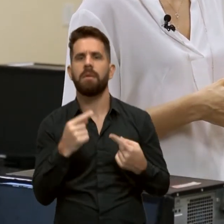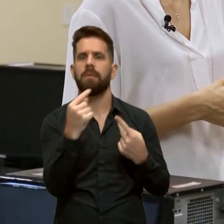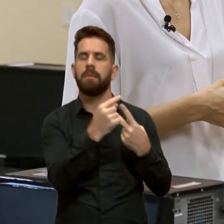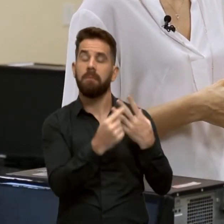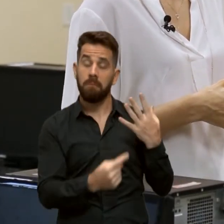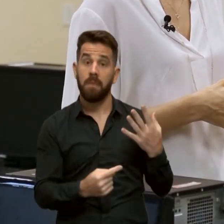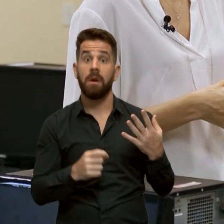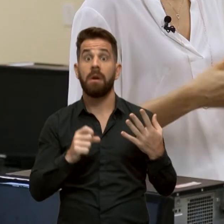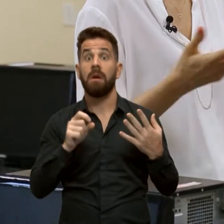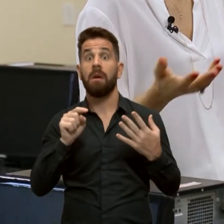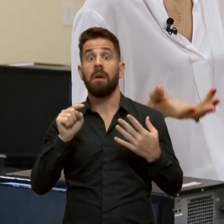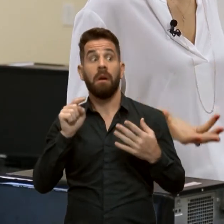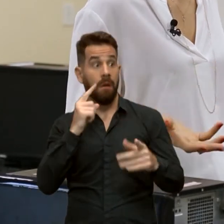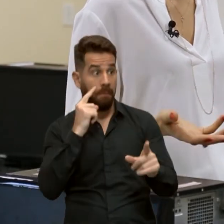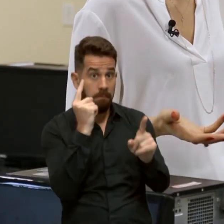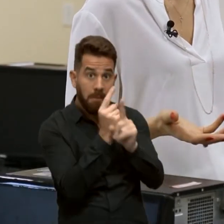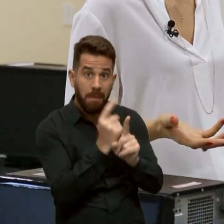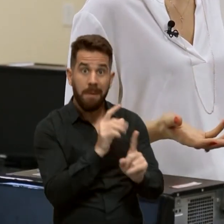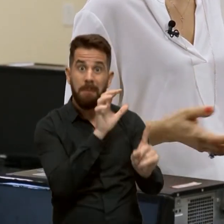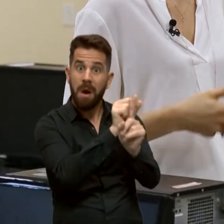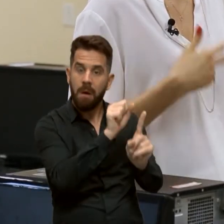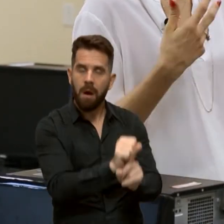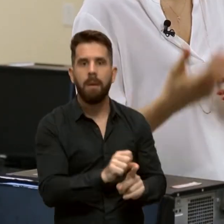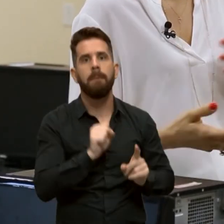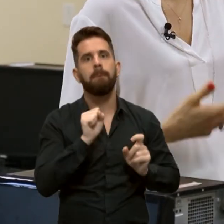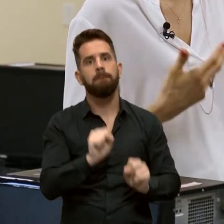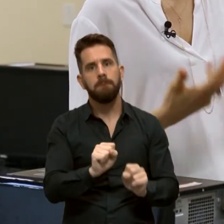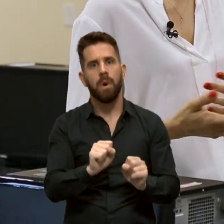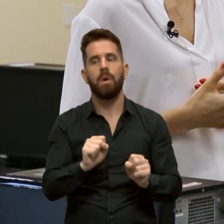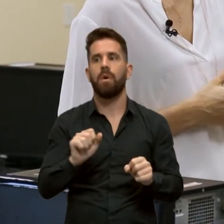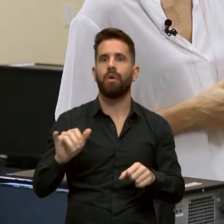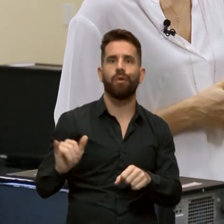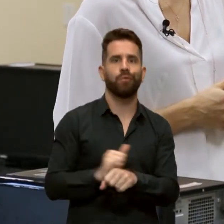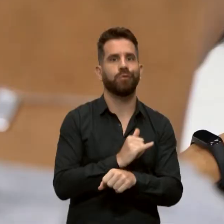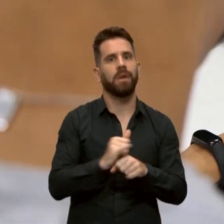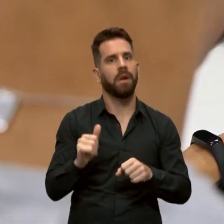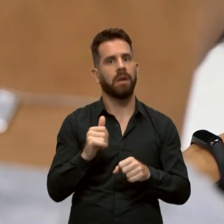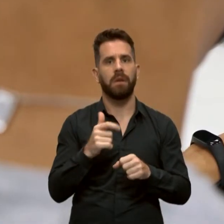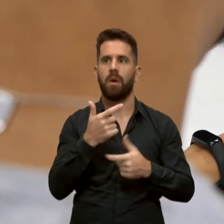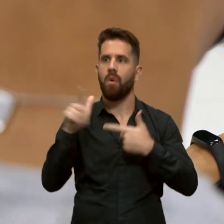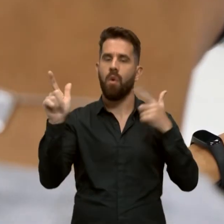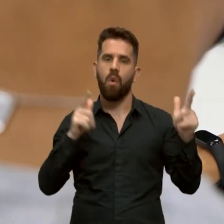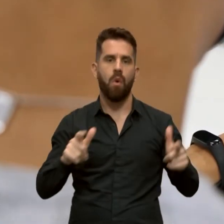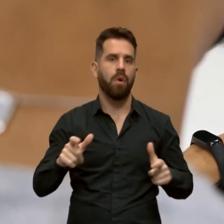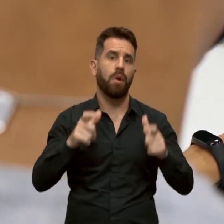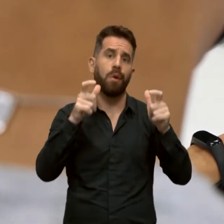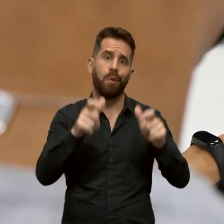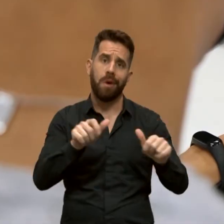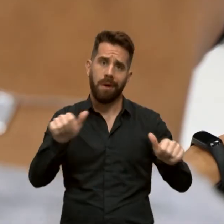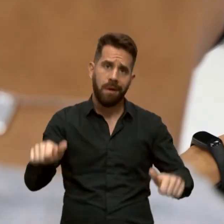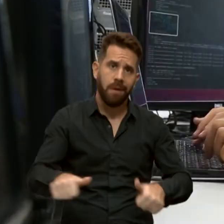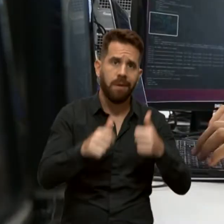tomada outras iniciativas, né, nos locais onde isso mais acontece.